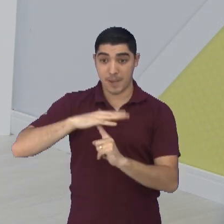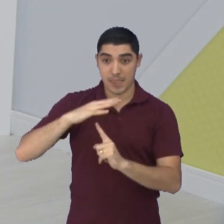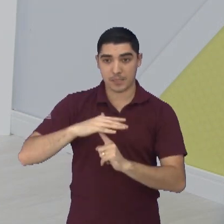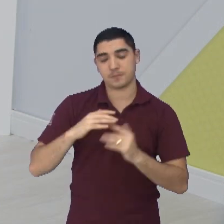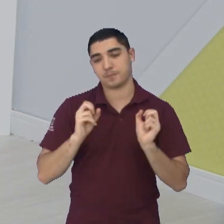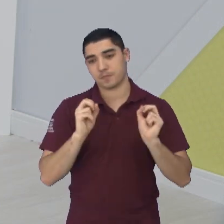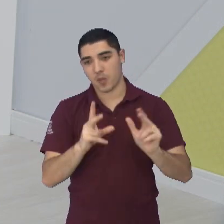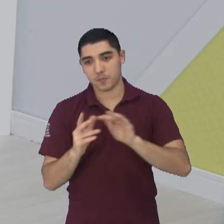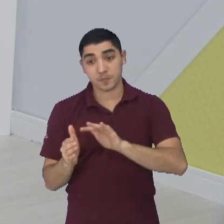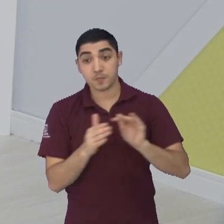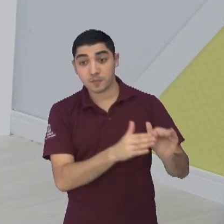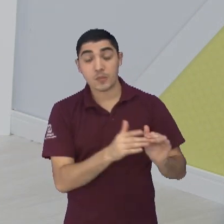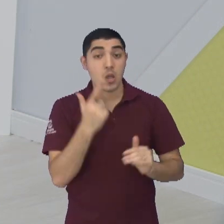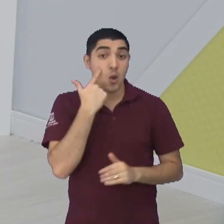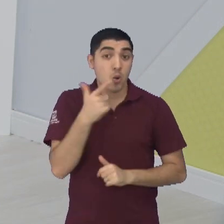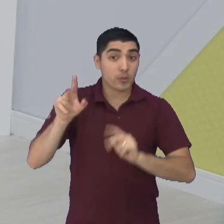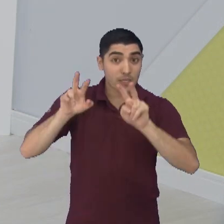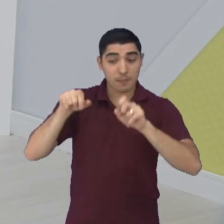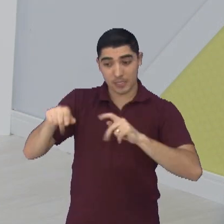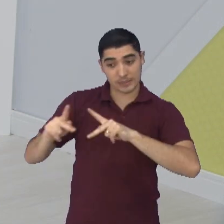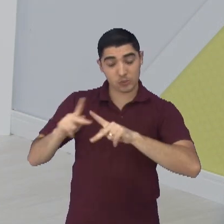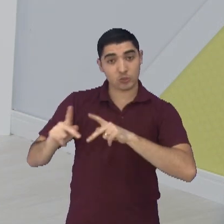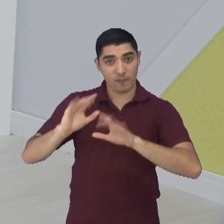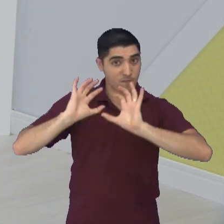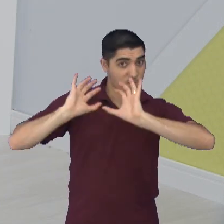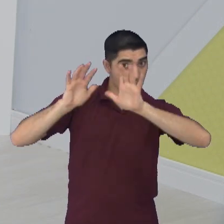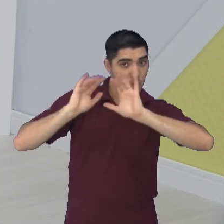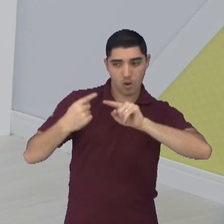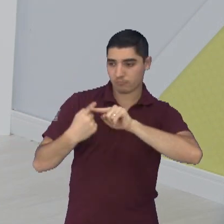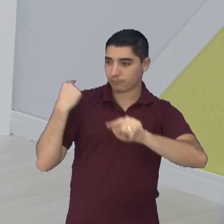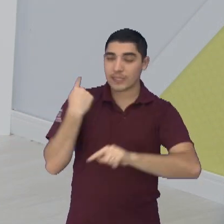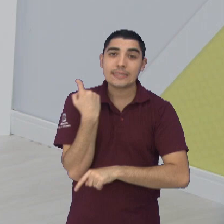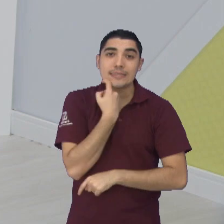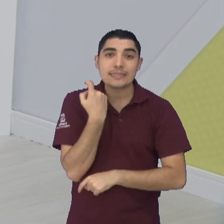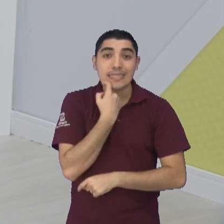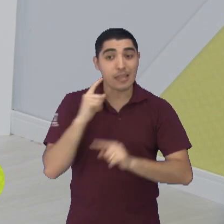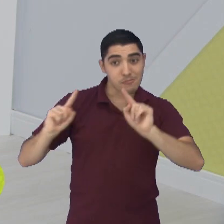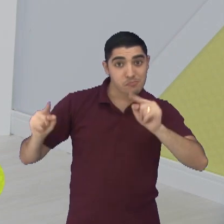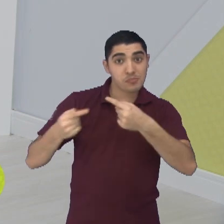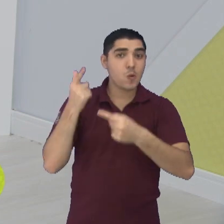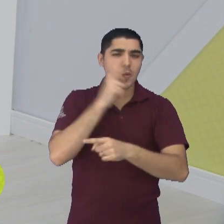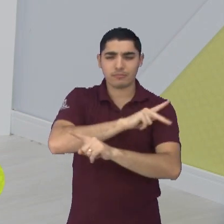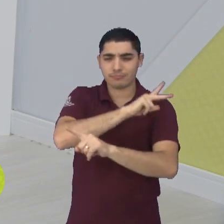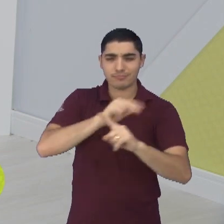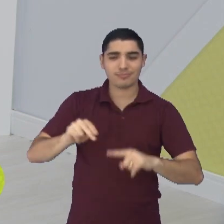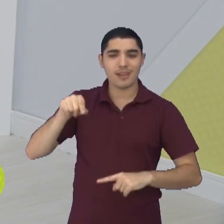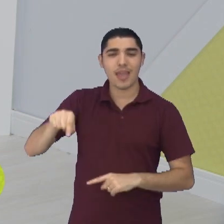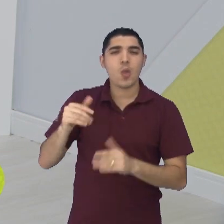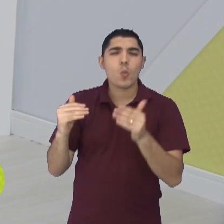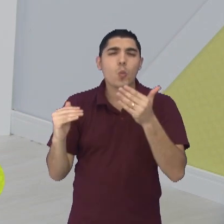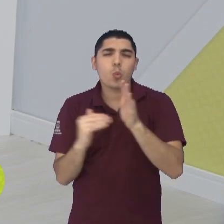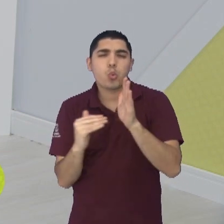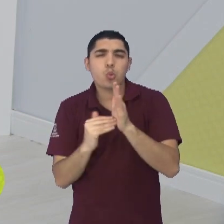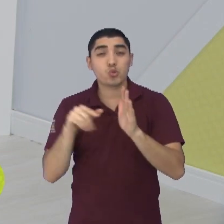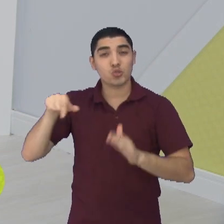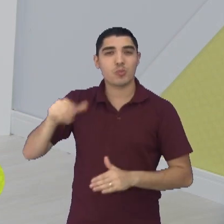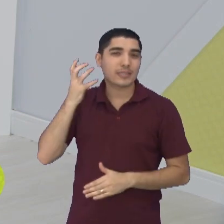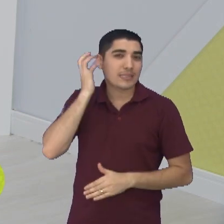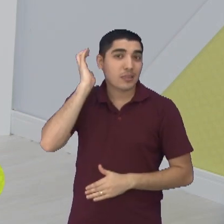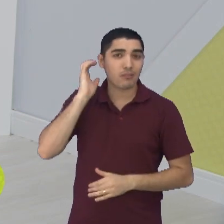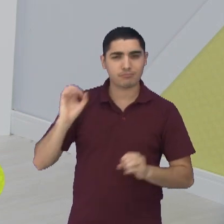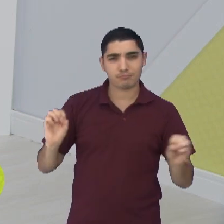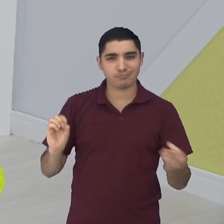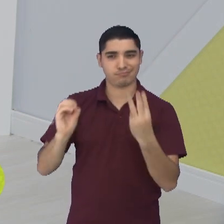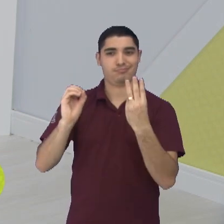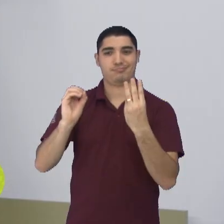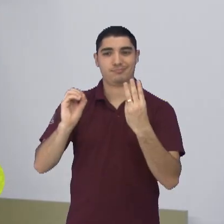mudando de assunto, o Farmacon de vôlei entrou em quadra na última sexta-feira e venceu o Lanterna Santo André 3-7-0,